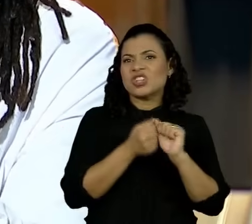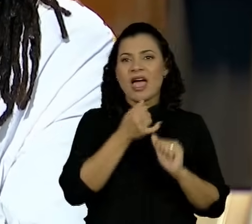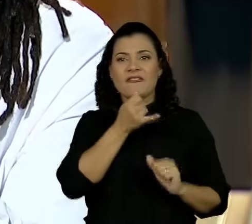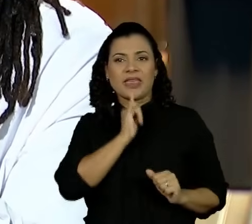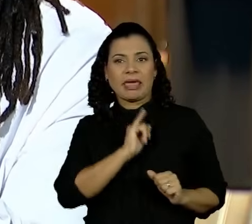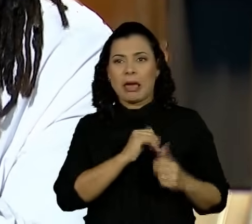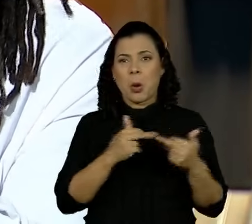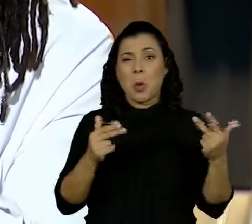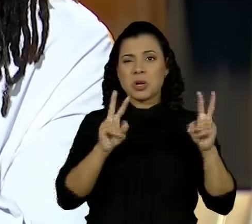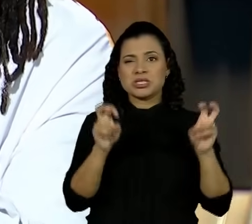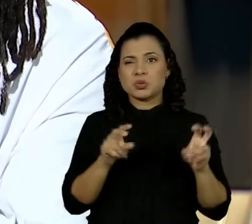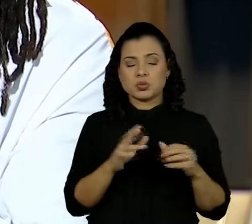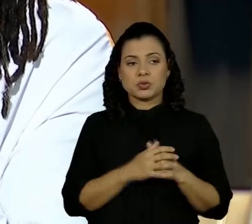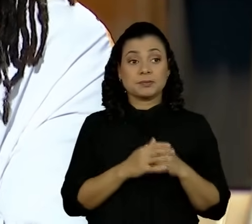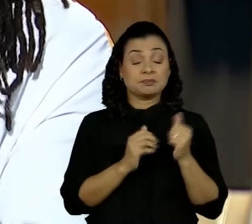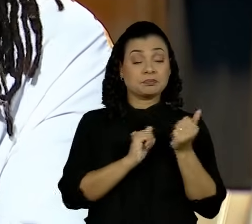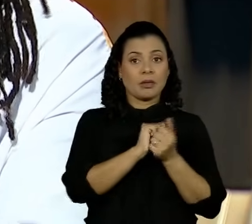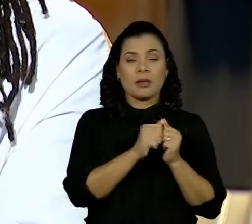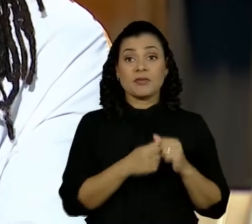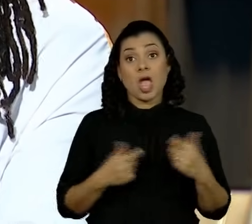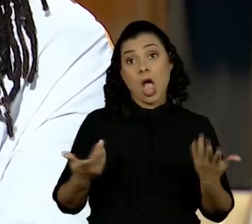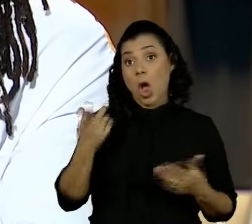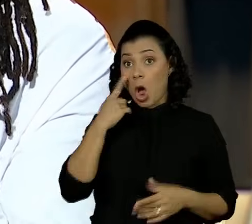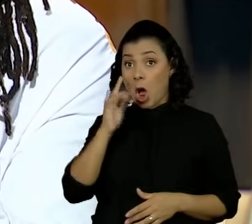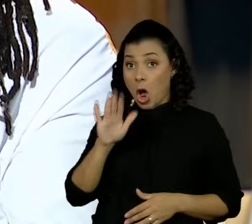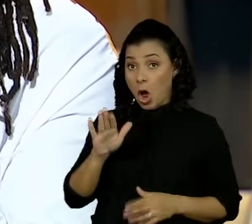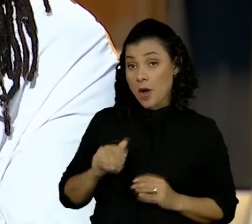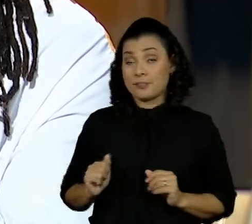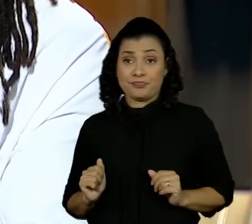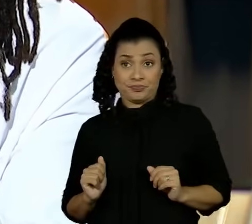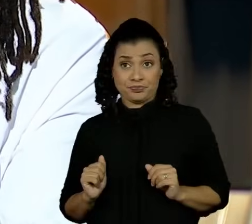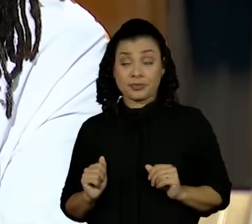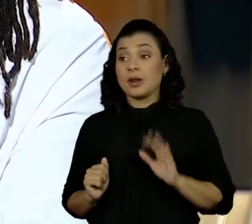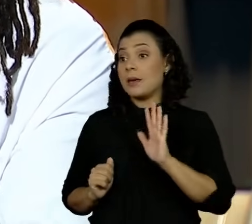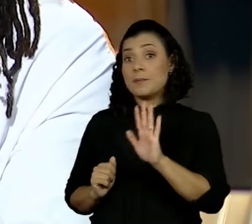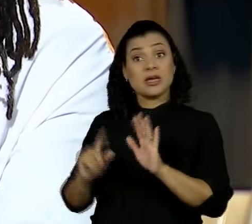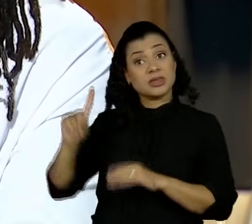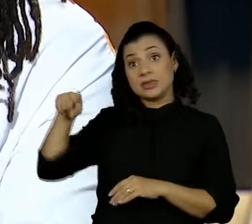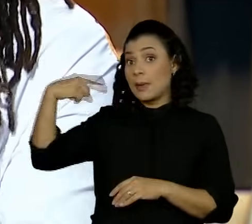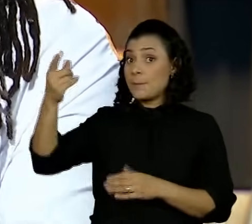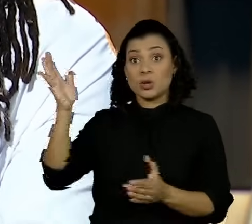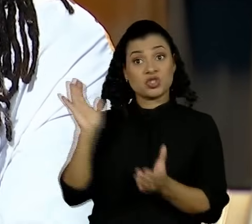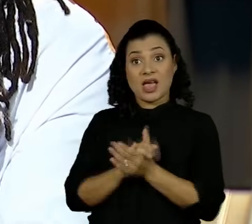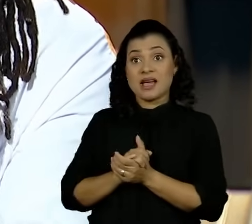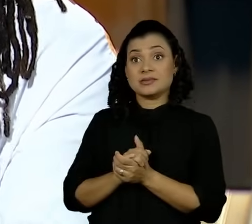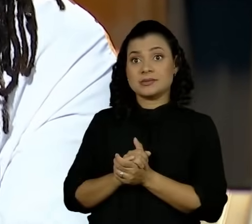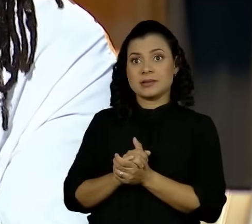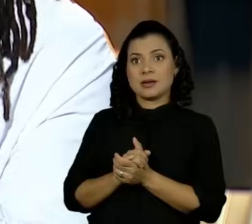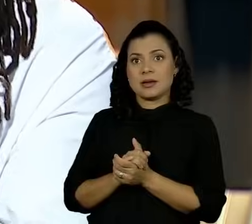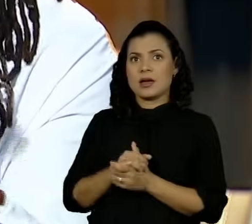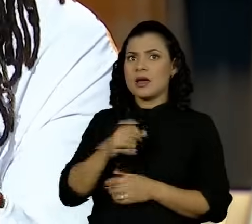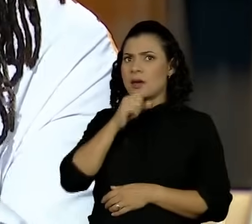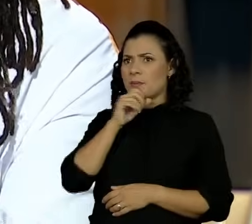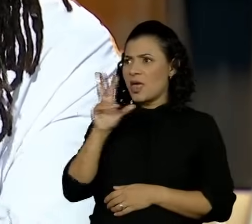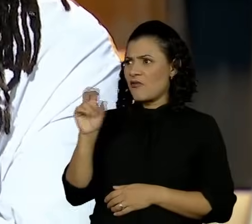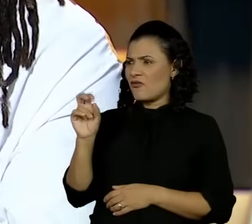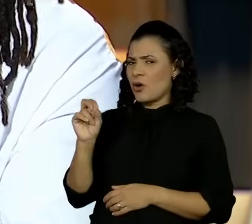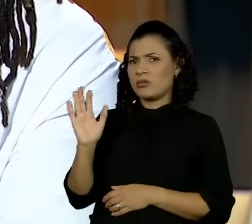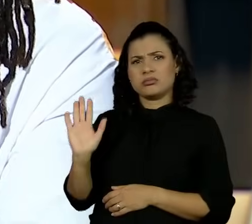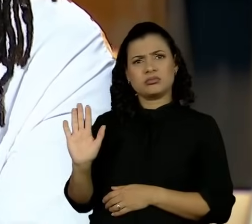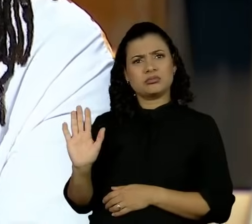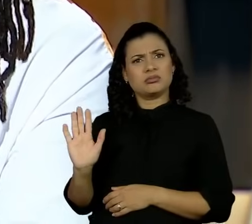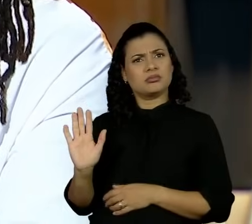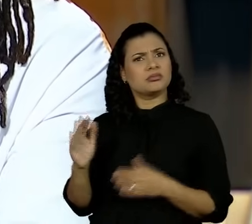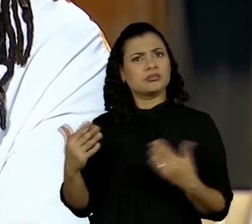quê. E uma das minhas tias falaram assim, mas isso só depois de casar. Aí minha avó falou assim,